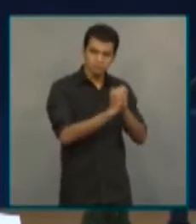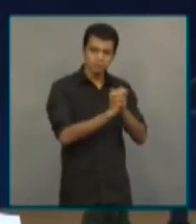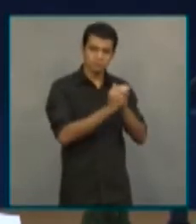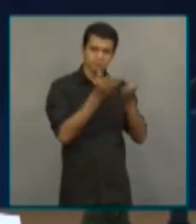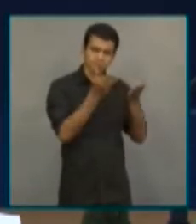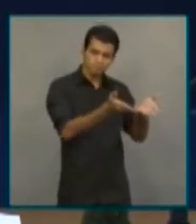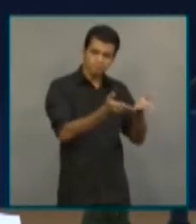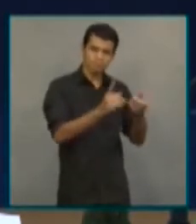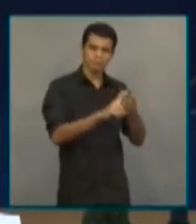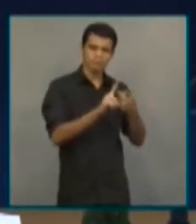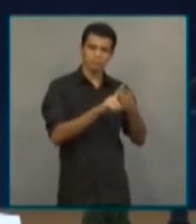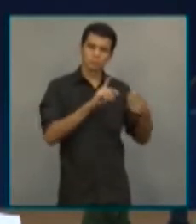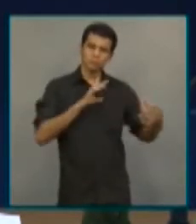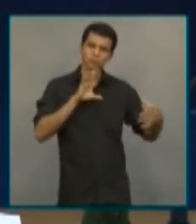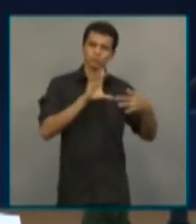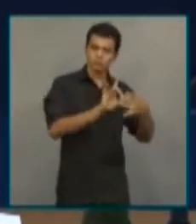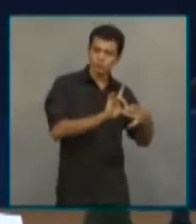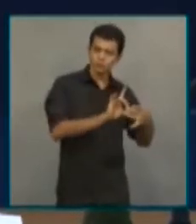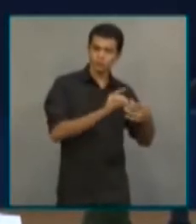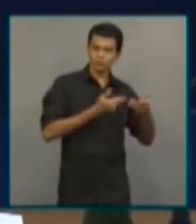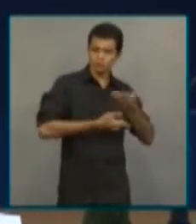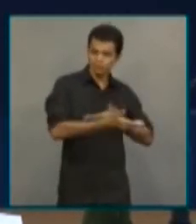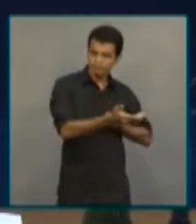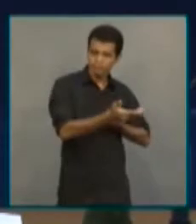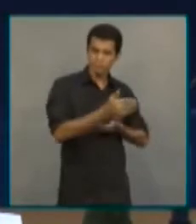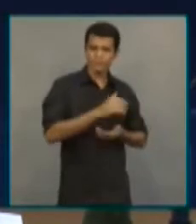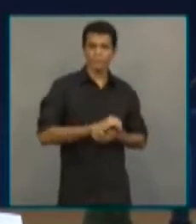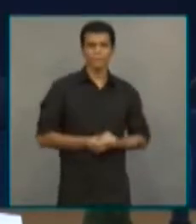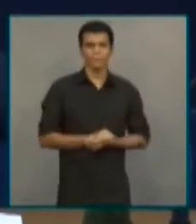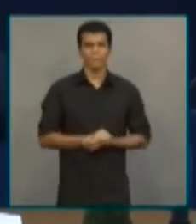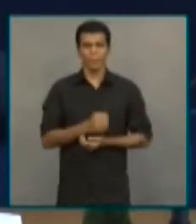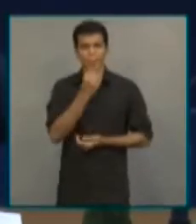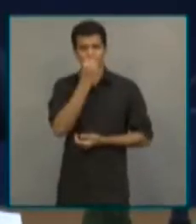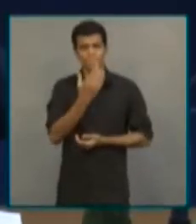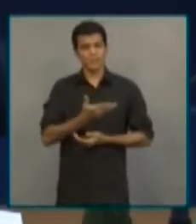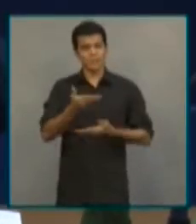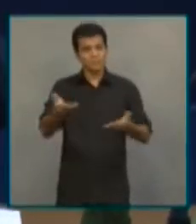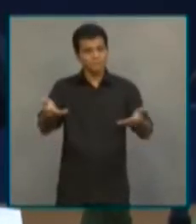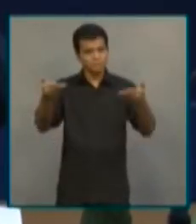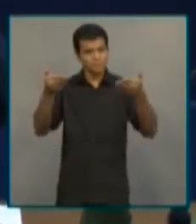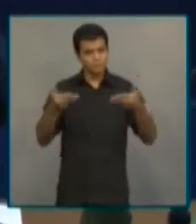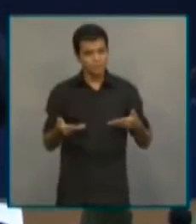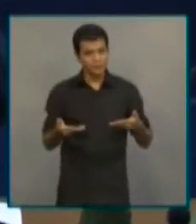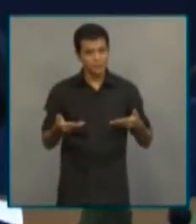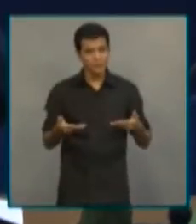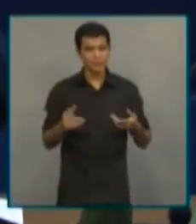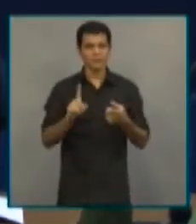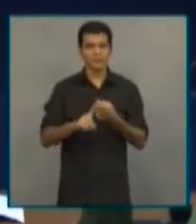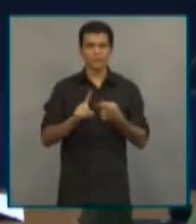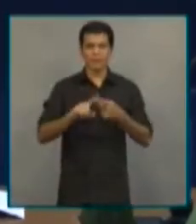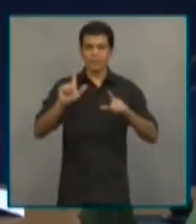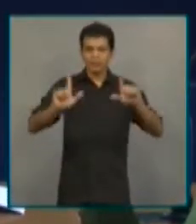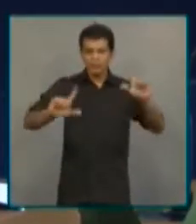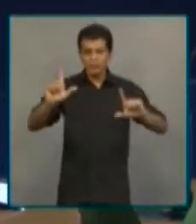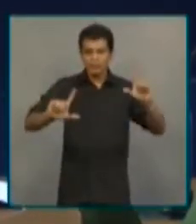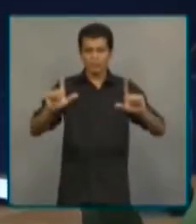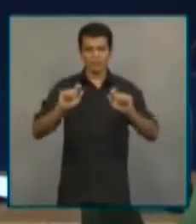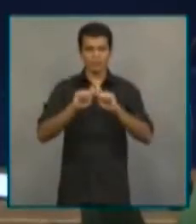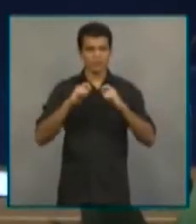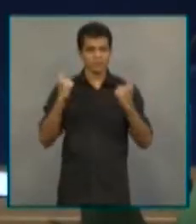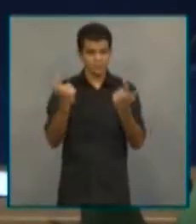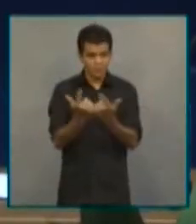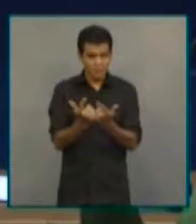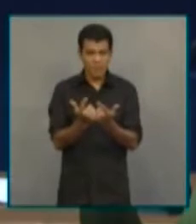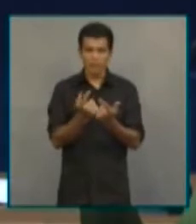nós. Portanto, sejam todos bem-vindos. Nesse momento, a TV Assembleia e a Rádio FM Assembleia estarão transmitindo.